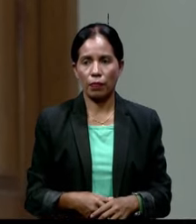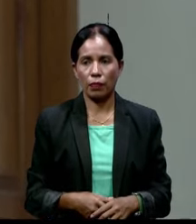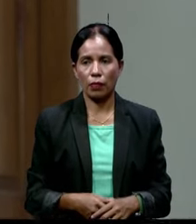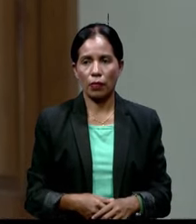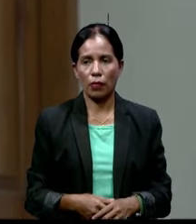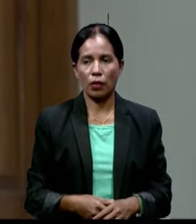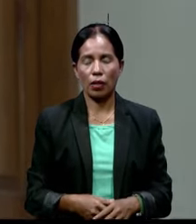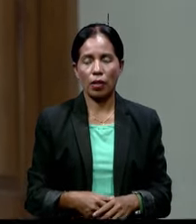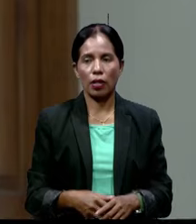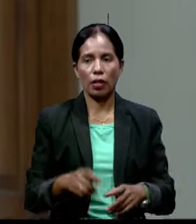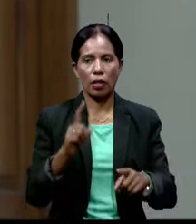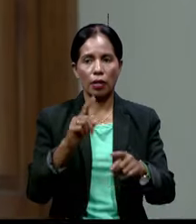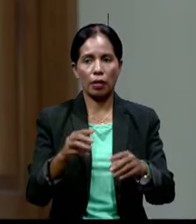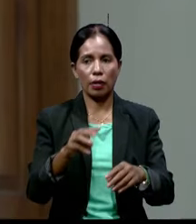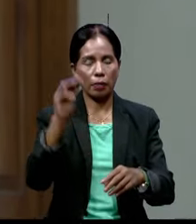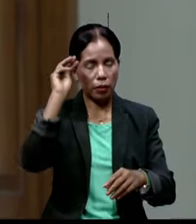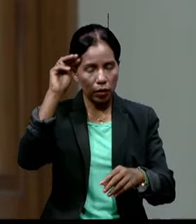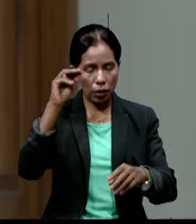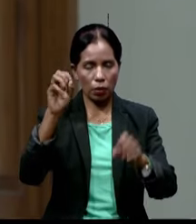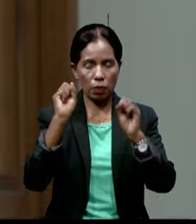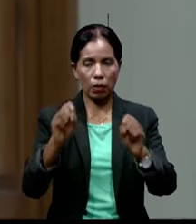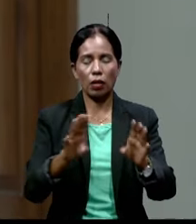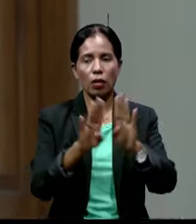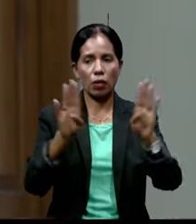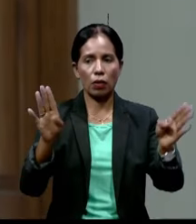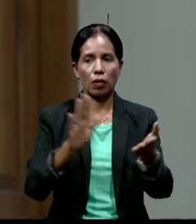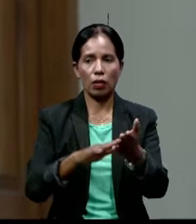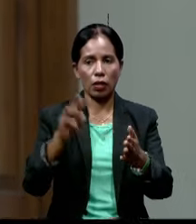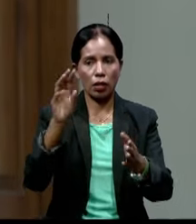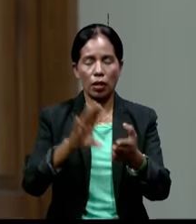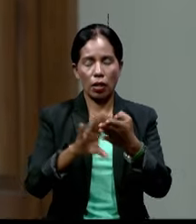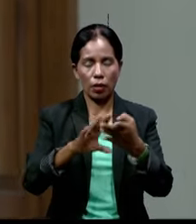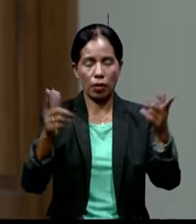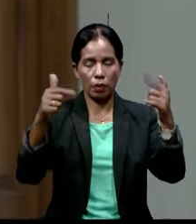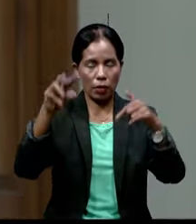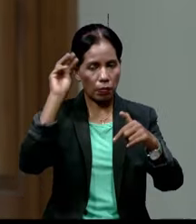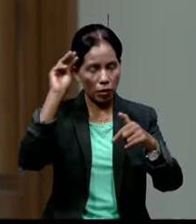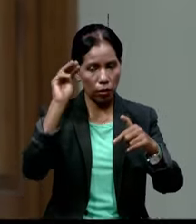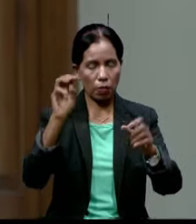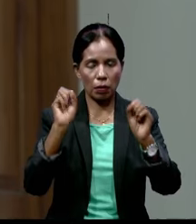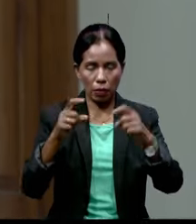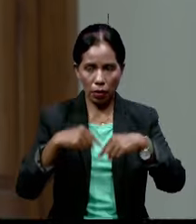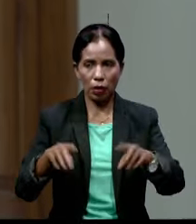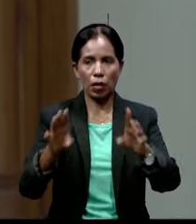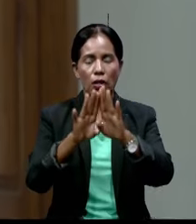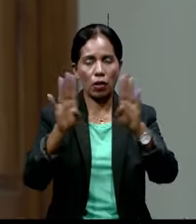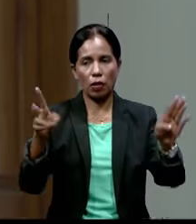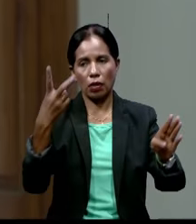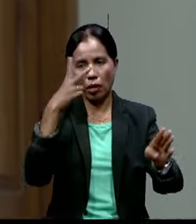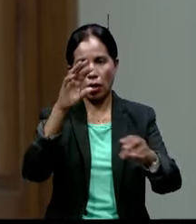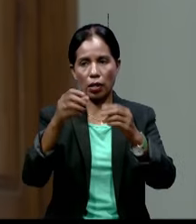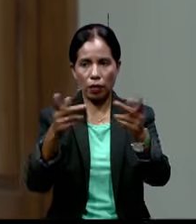Comunidade na beira da escola, Ministério, ato, carta mãe, pedido mãe, Ministério, tumba, ralo, avaliação com